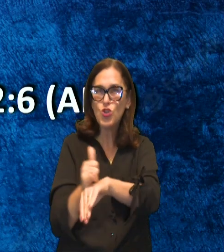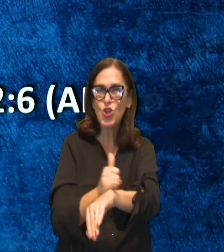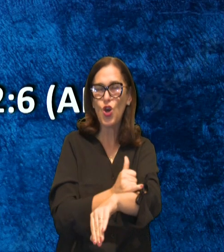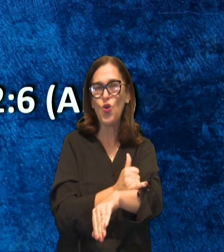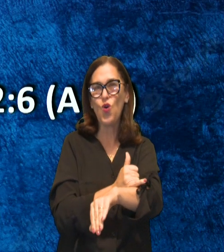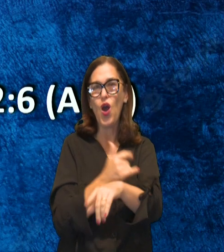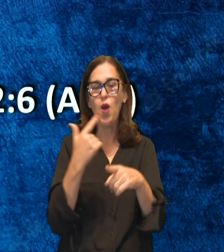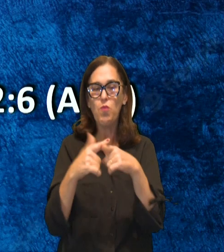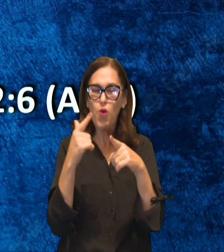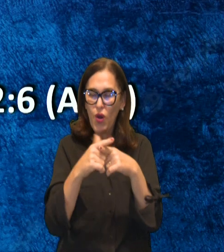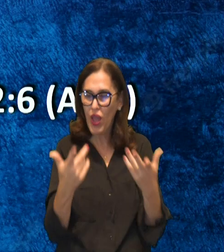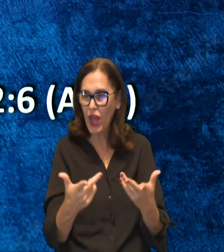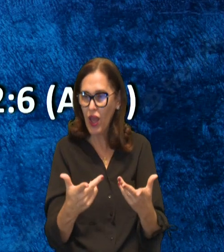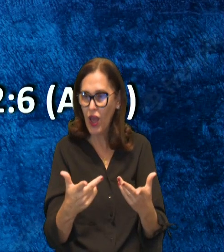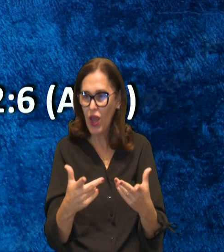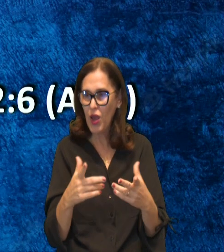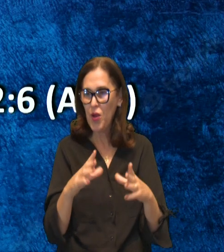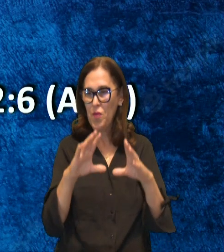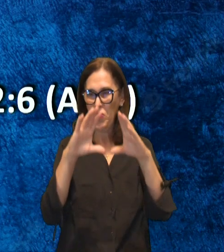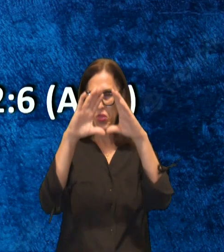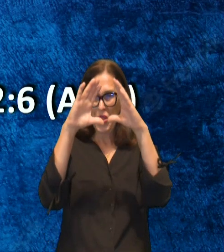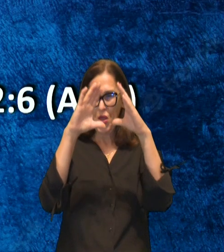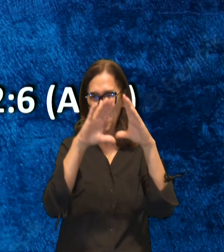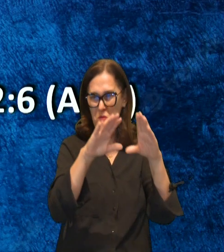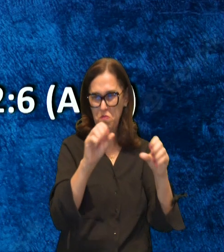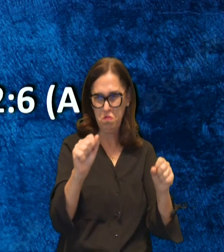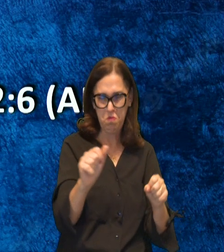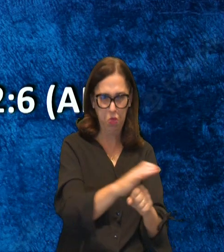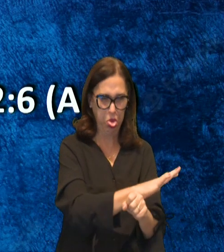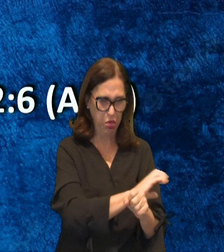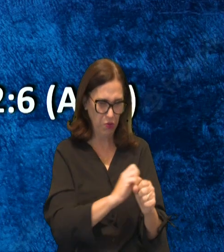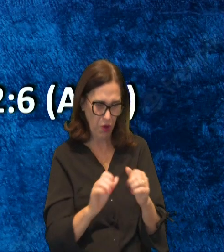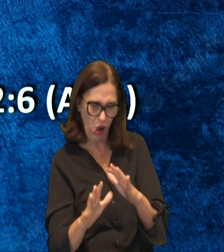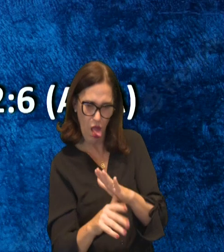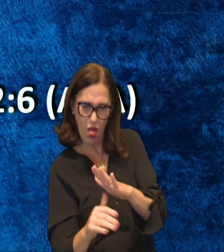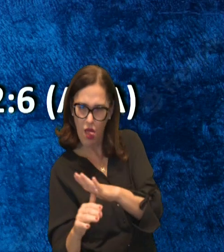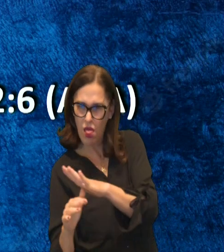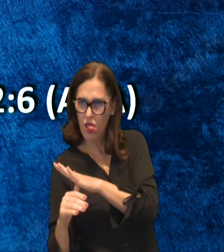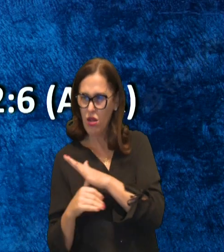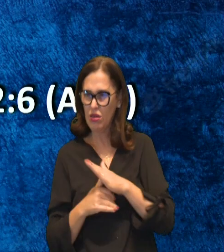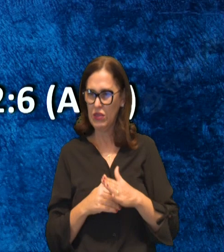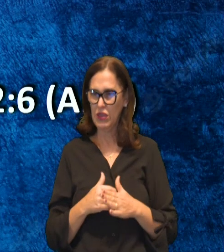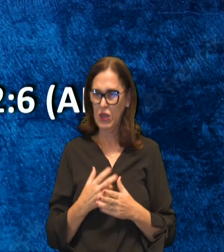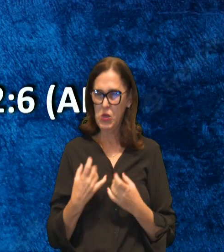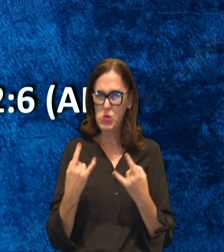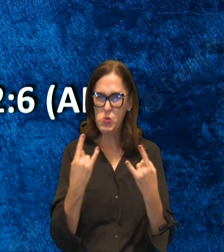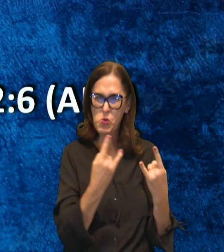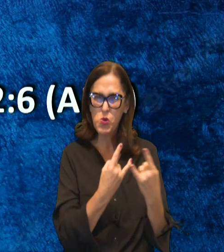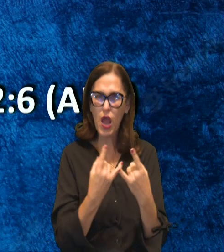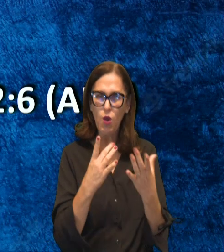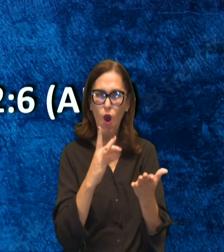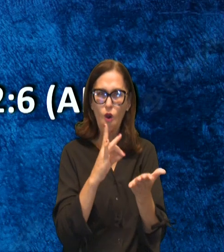os seus se encheram da corrupção do Oriente, e são agoreiros